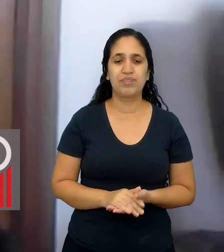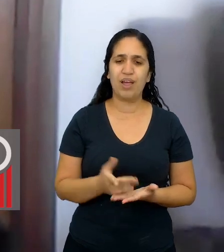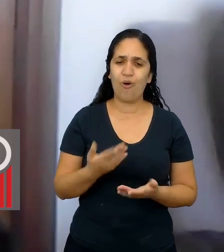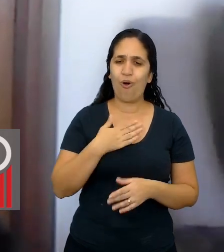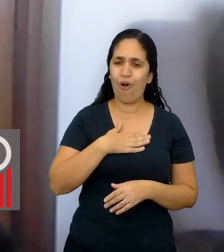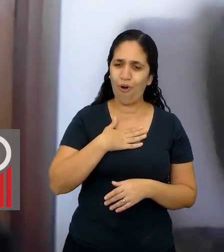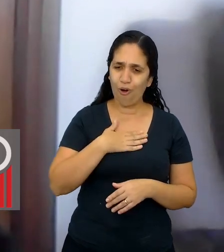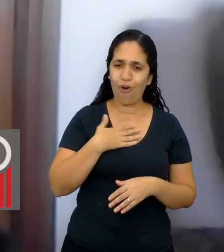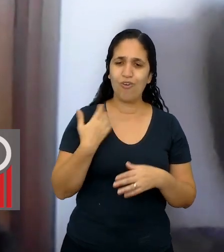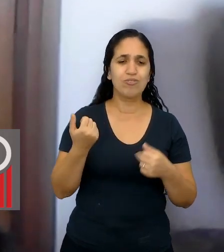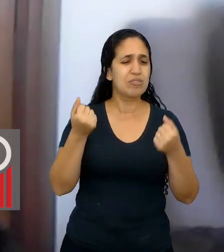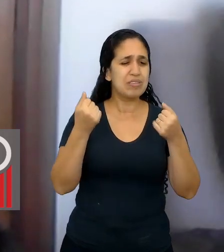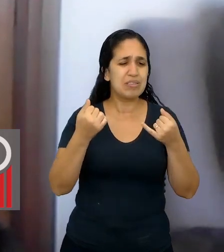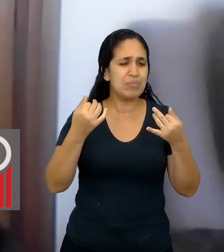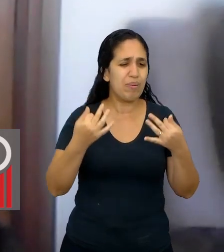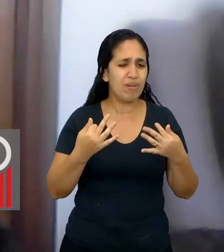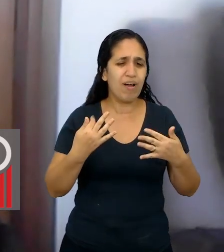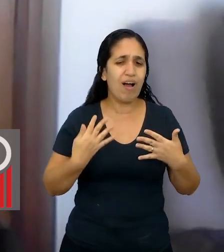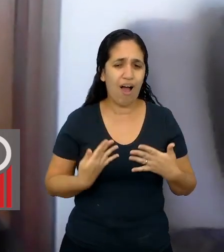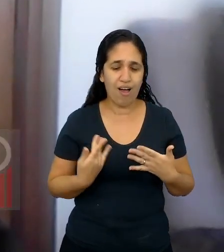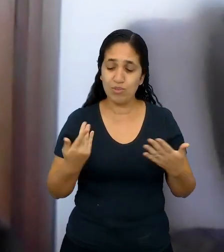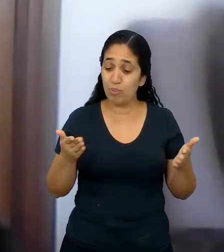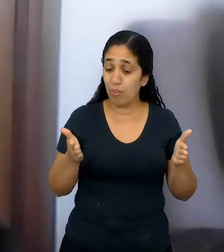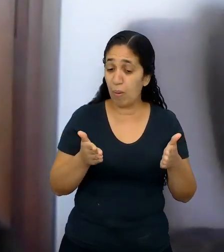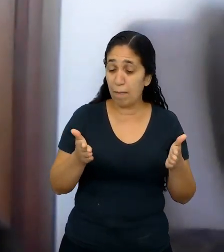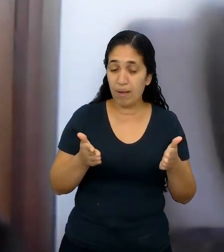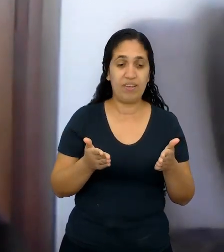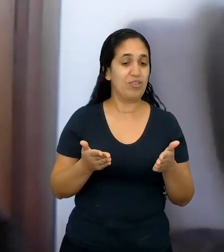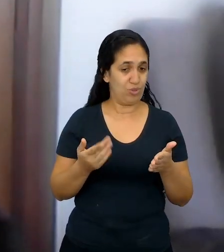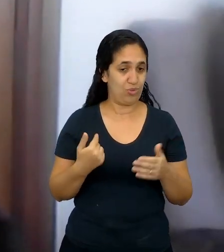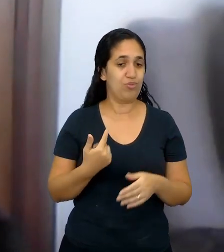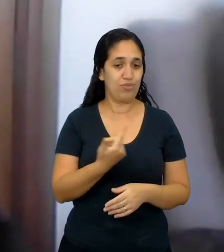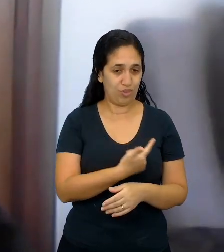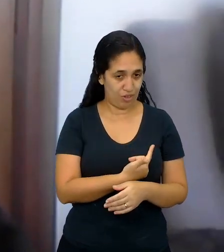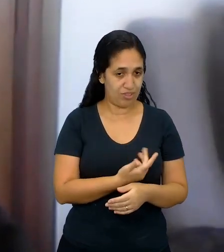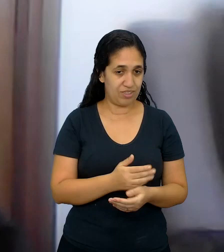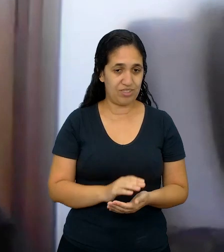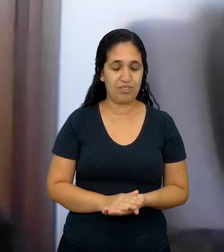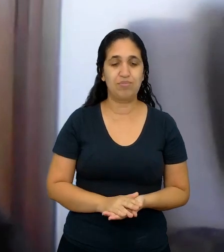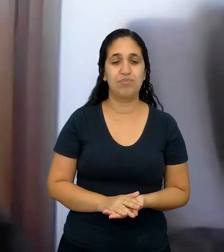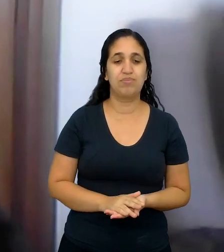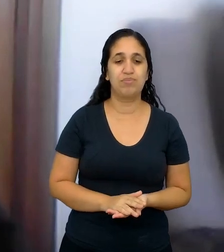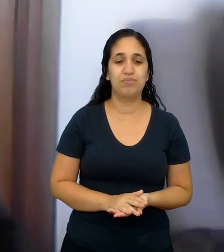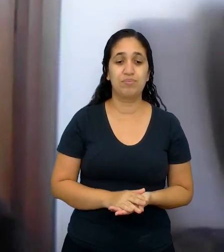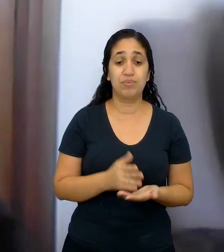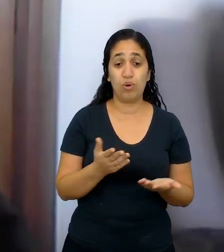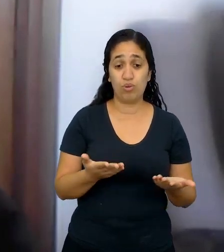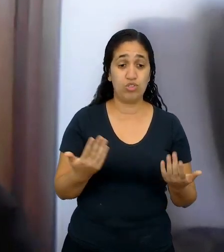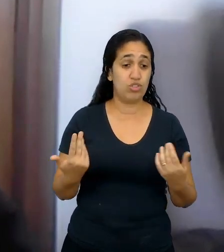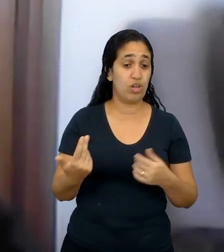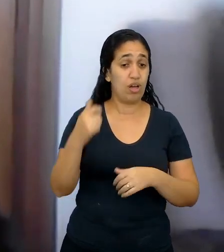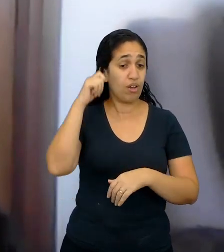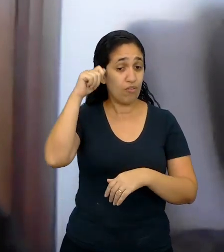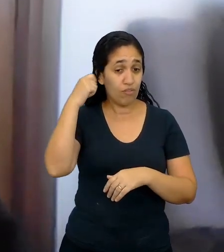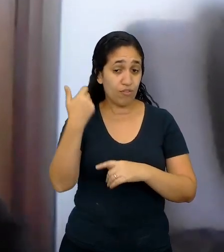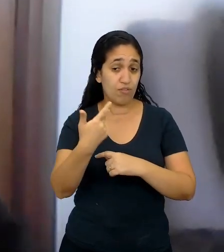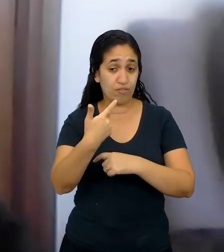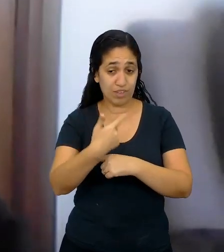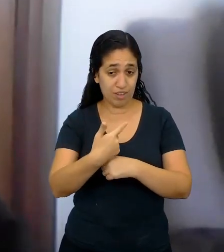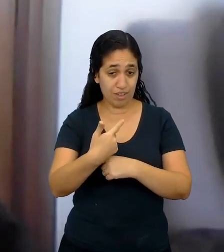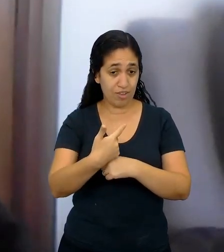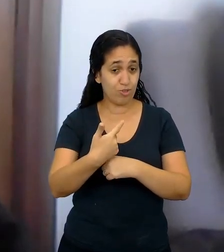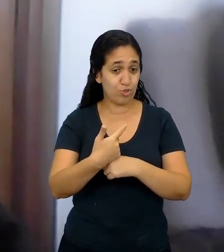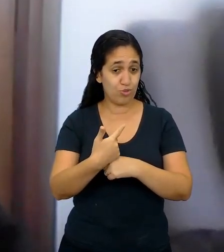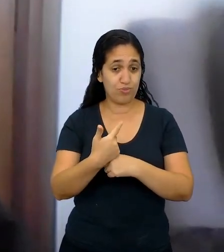de explicar, de contextualizar o momento que nós estamos. Nesta gravação, eu estou conversando